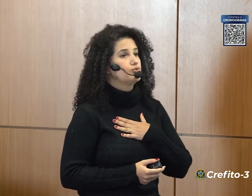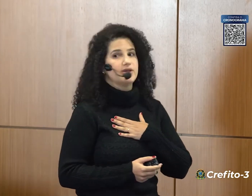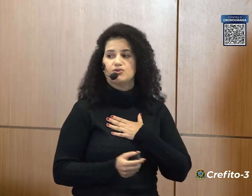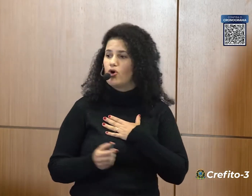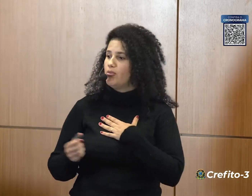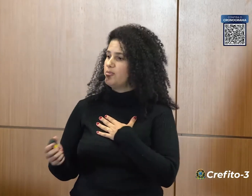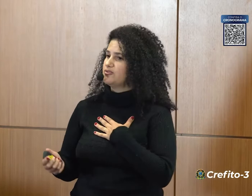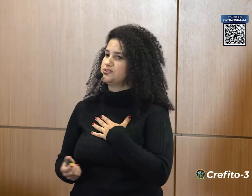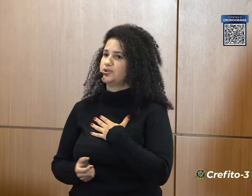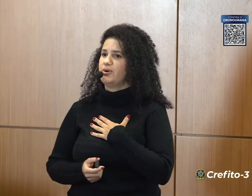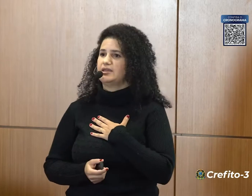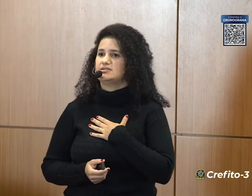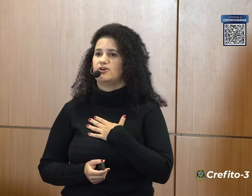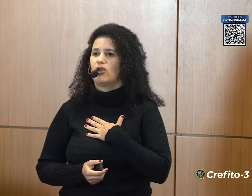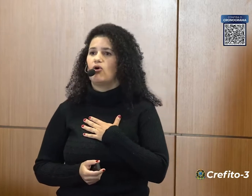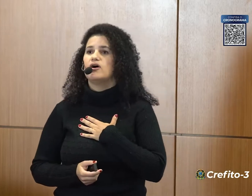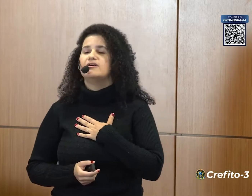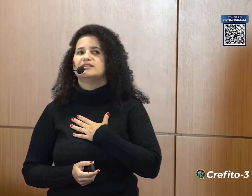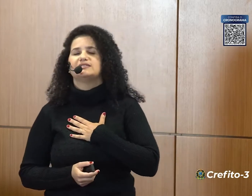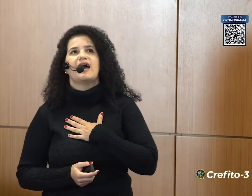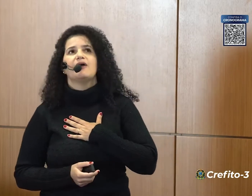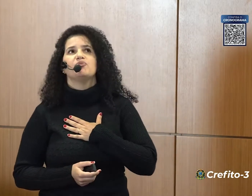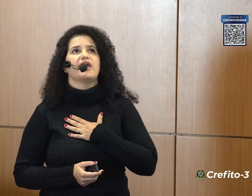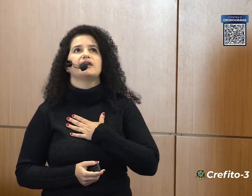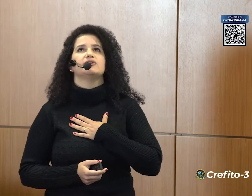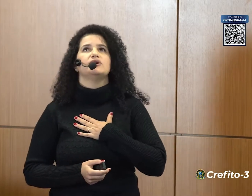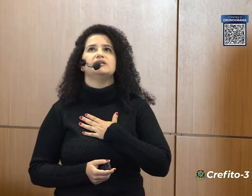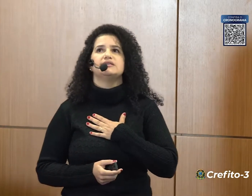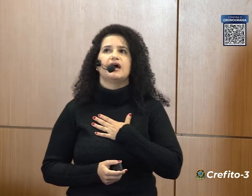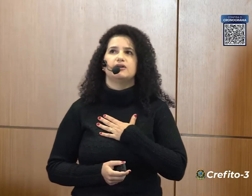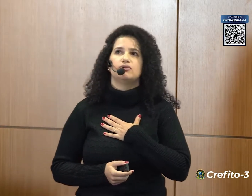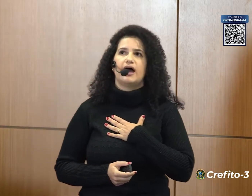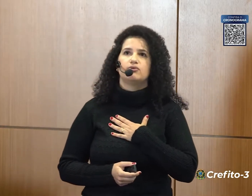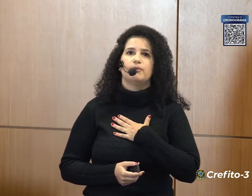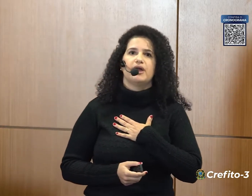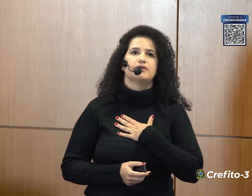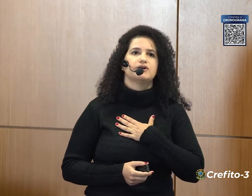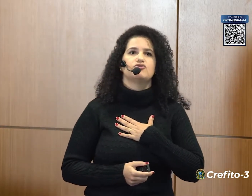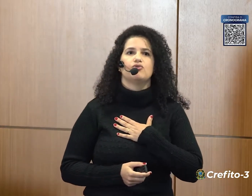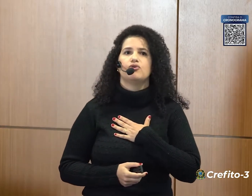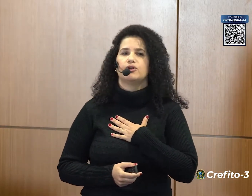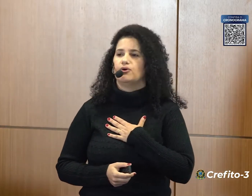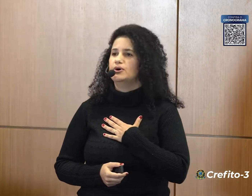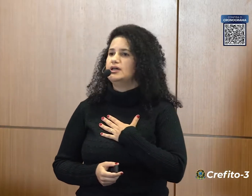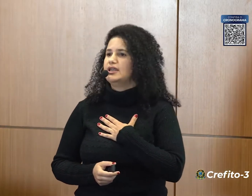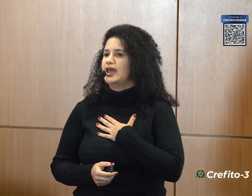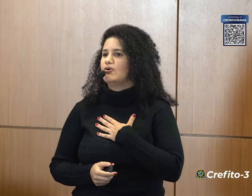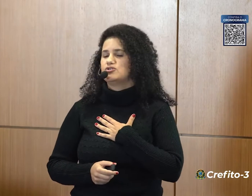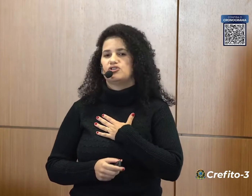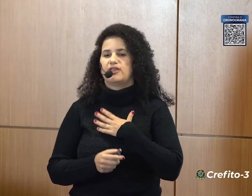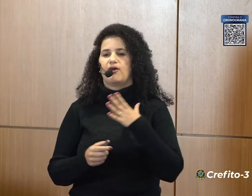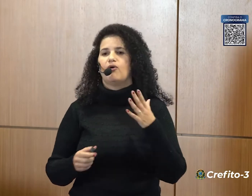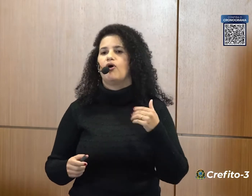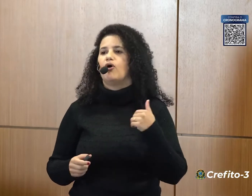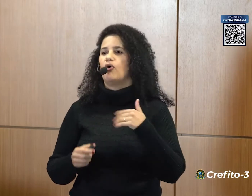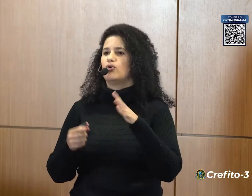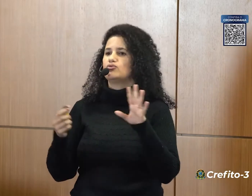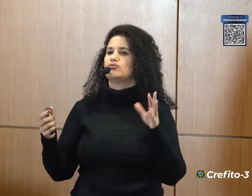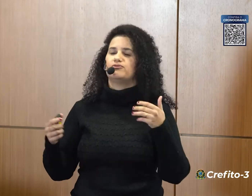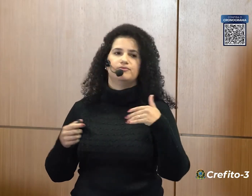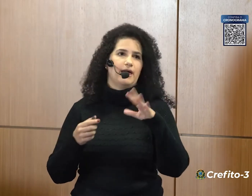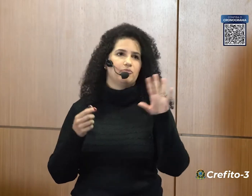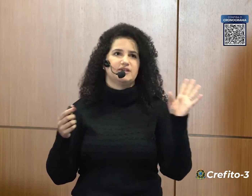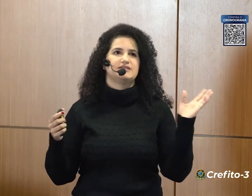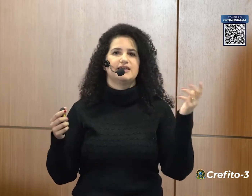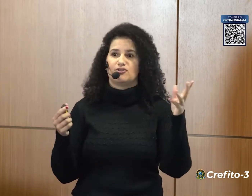Né? Então, não é só como a professora Marisa falou, mas assim, ah, é porque aquilo ali saiu lá no American Journal, né, ou de TO, ou